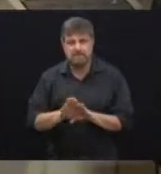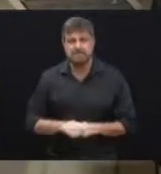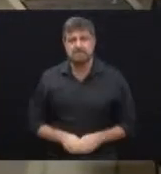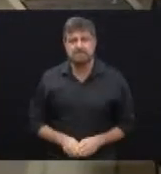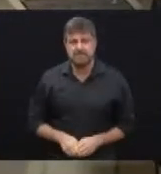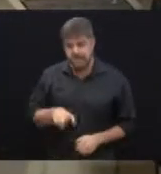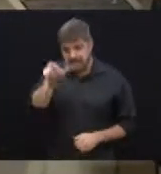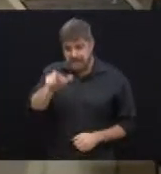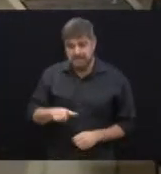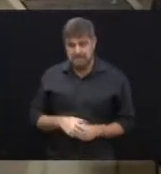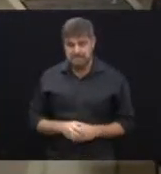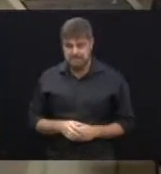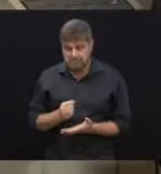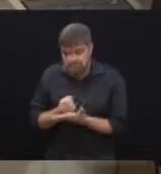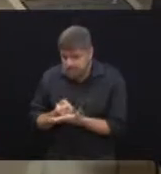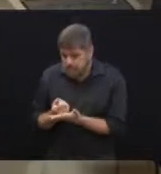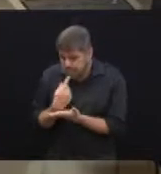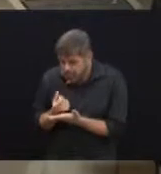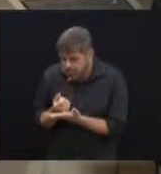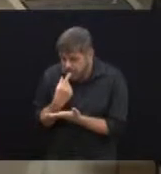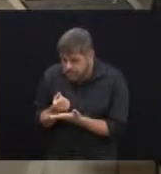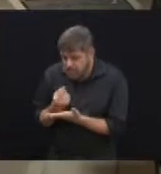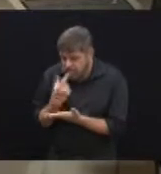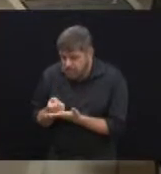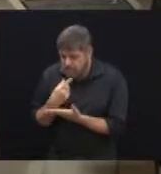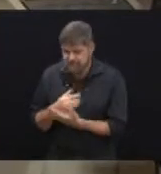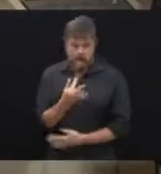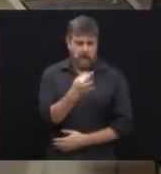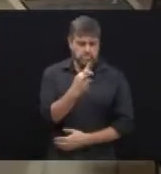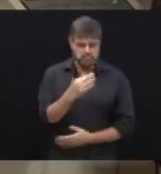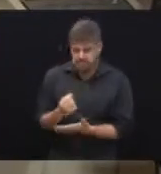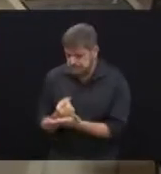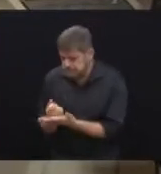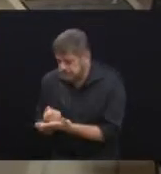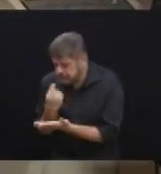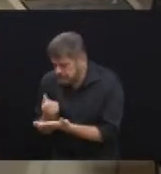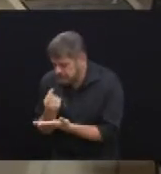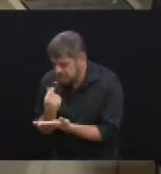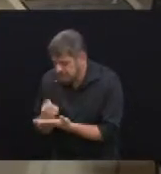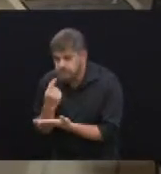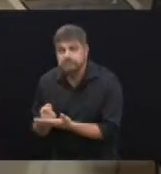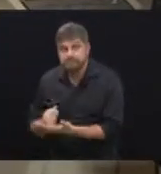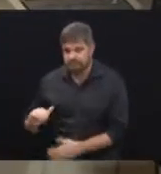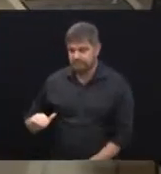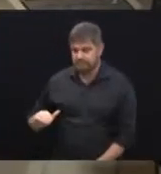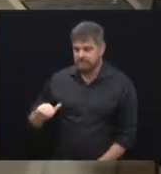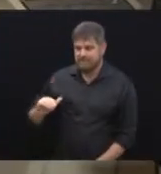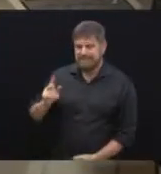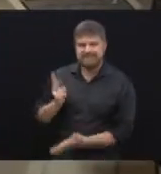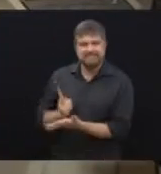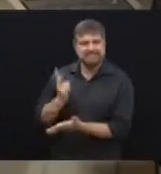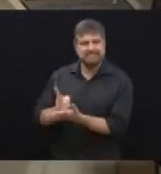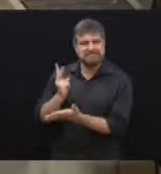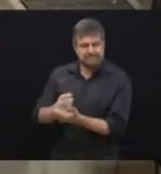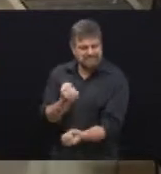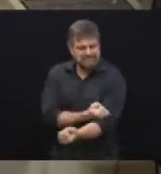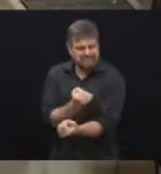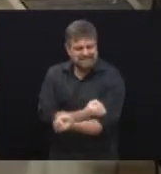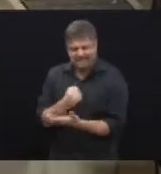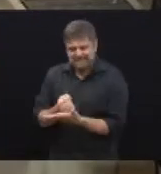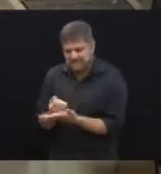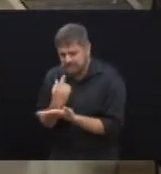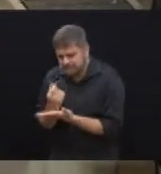e também muito pelo acesso à medicação anti-inflamatória, corticoide, que o pessoal tem mais acesso agora e